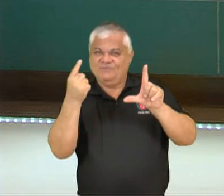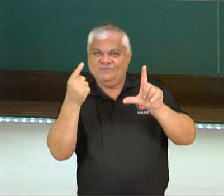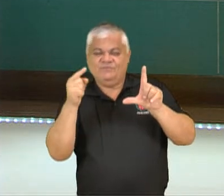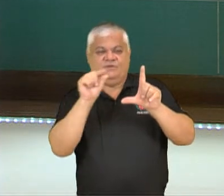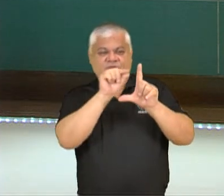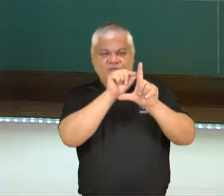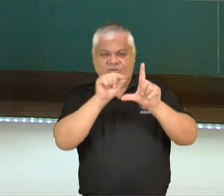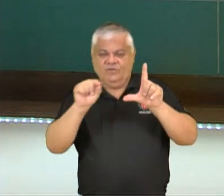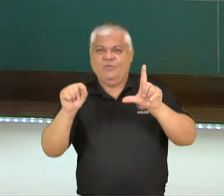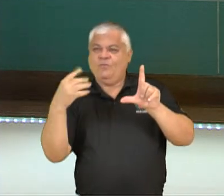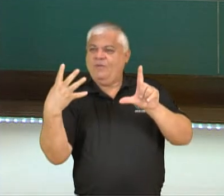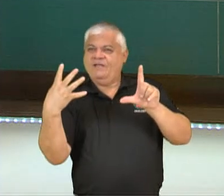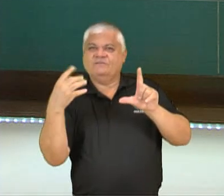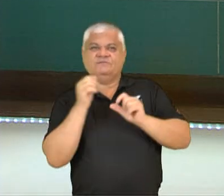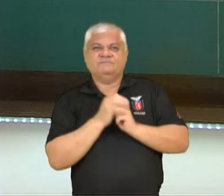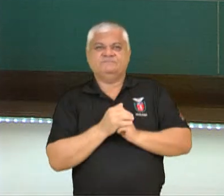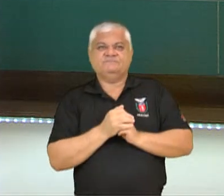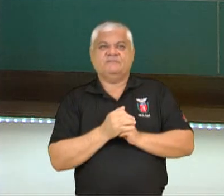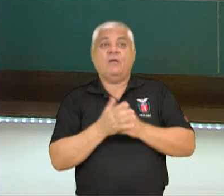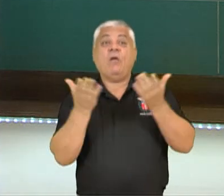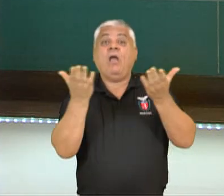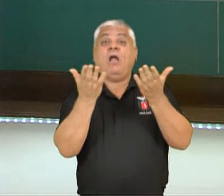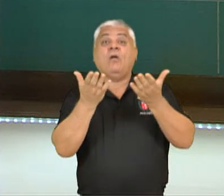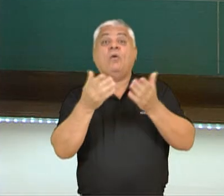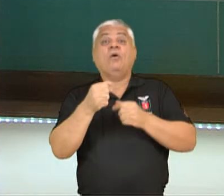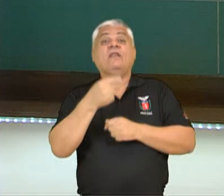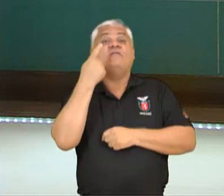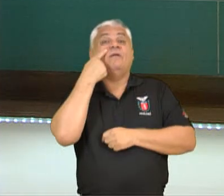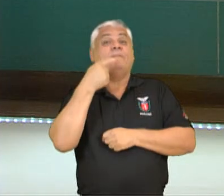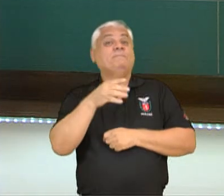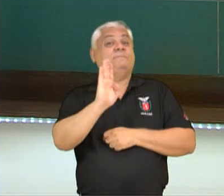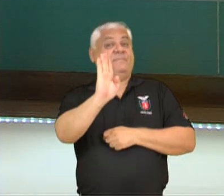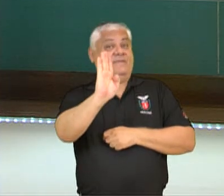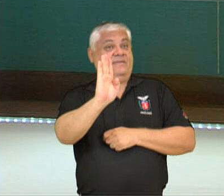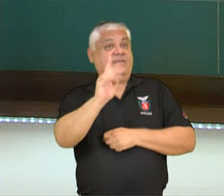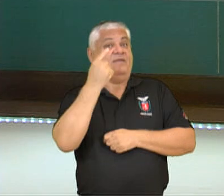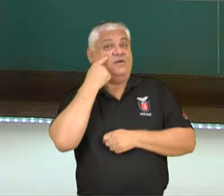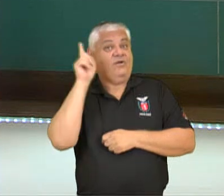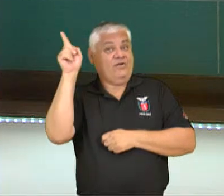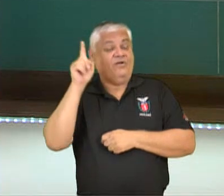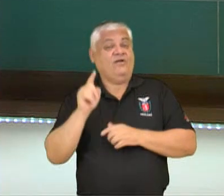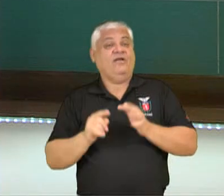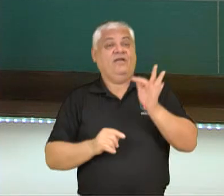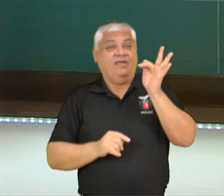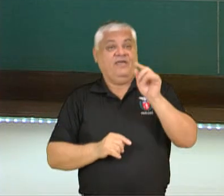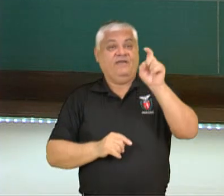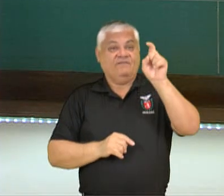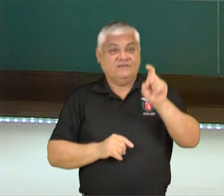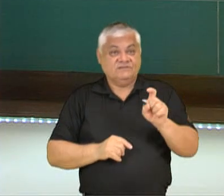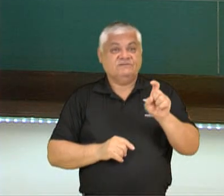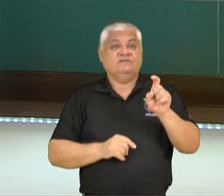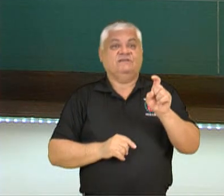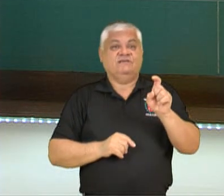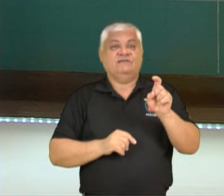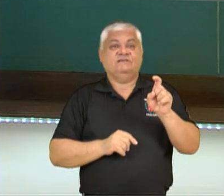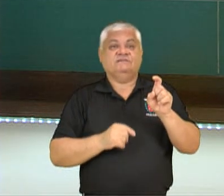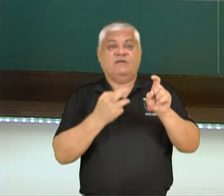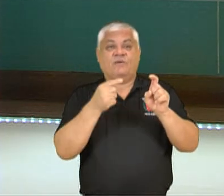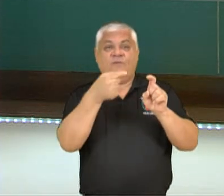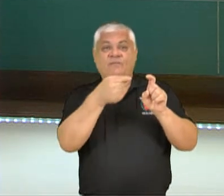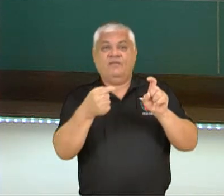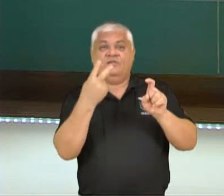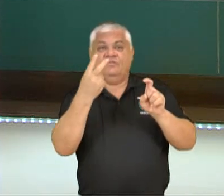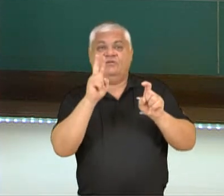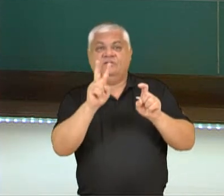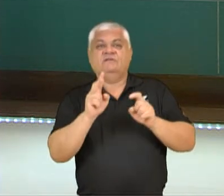4. Okay? Agora vocês vão analisar o item B, na função f de x igual a menos 2x² mais 7x